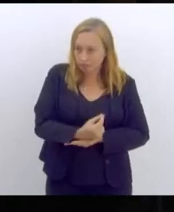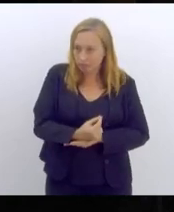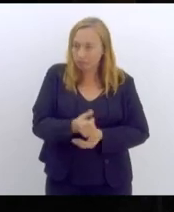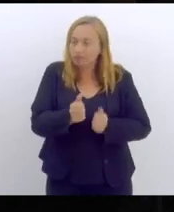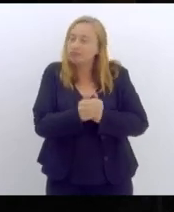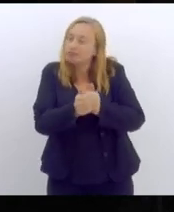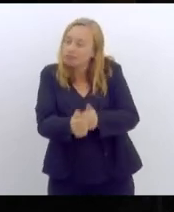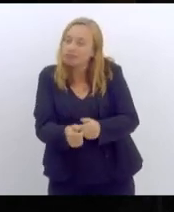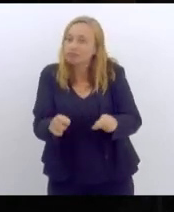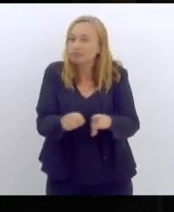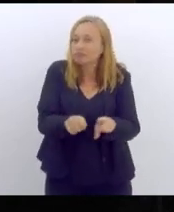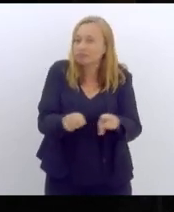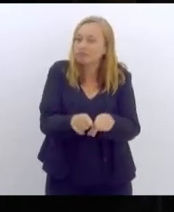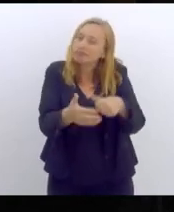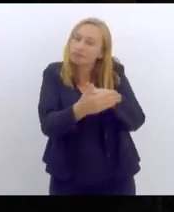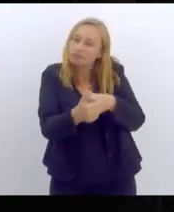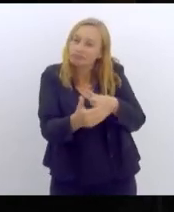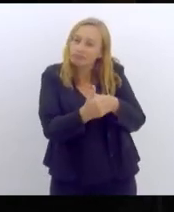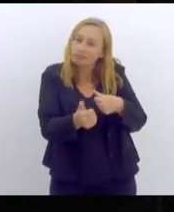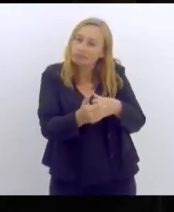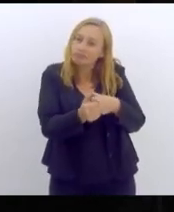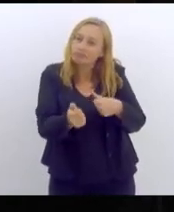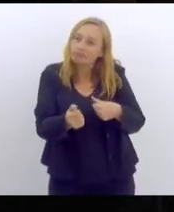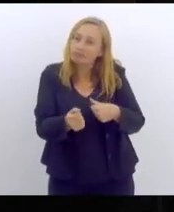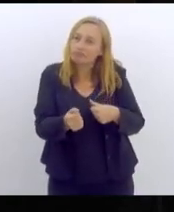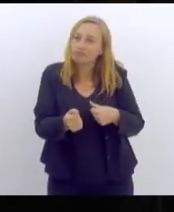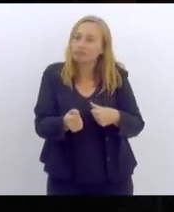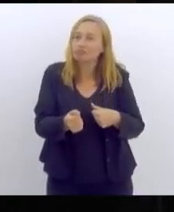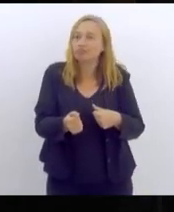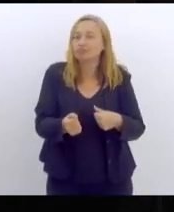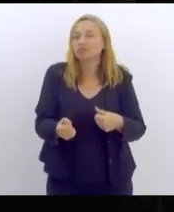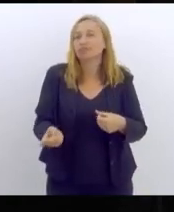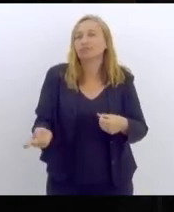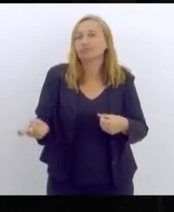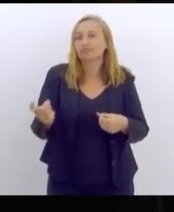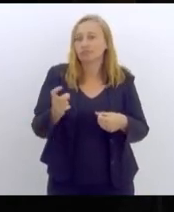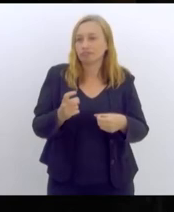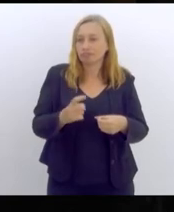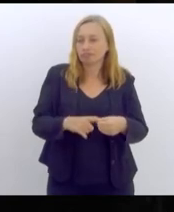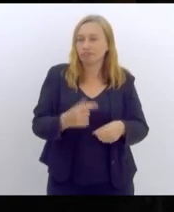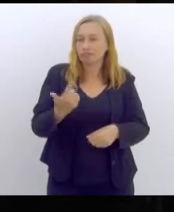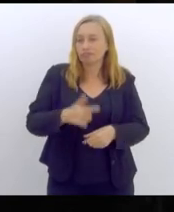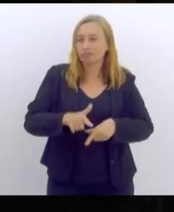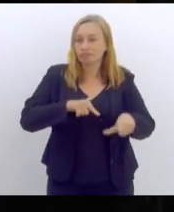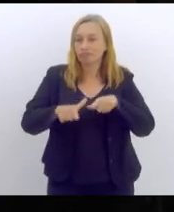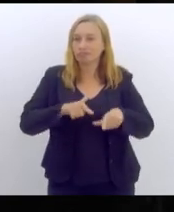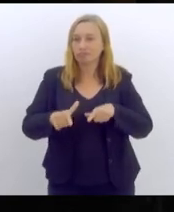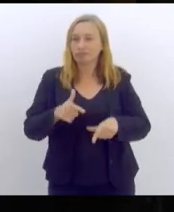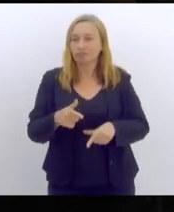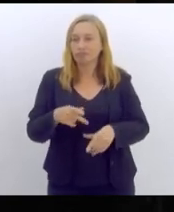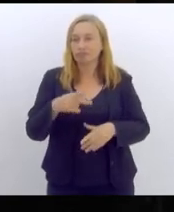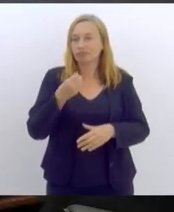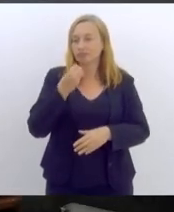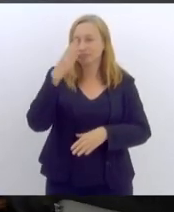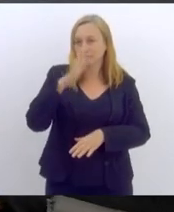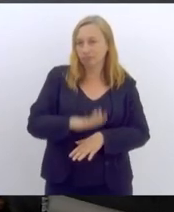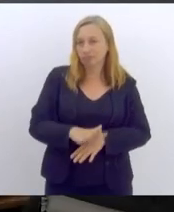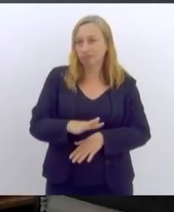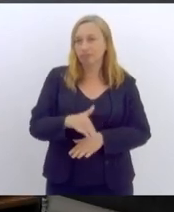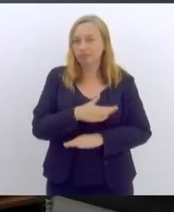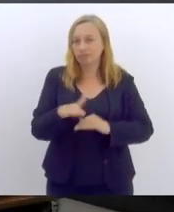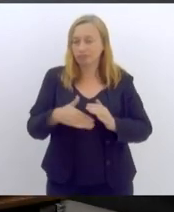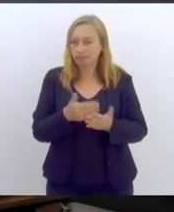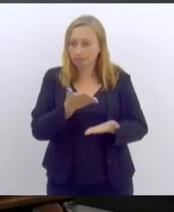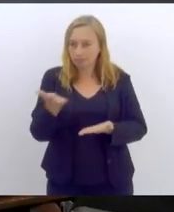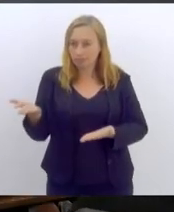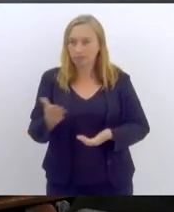seguir também aí com esse carinho com aqueles que foram reeleitos. Eram essas minhas palavras. Uma boa tarde a todos e todas.